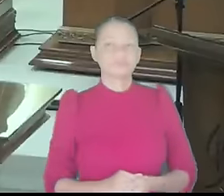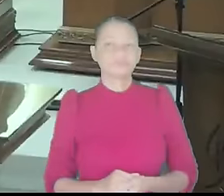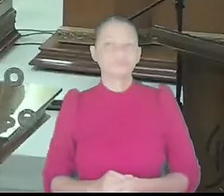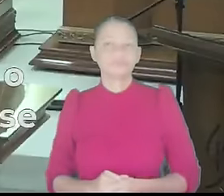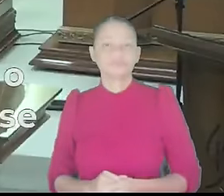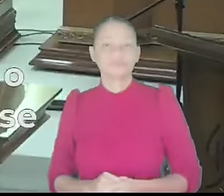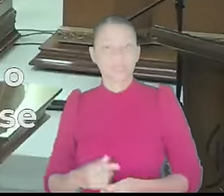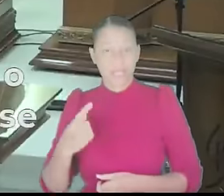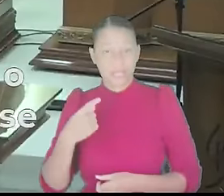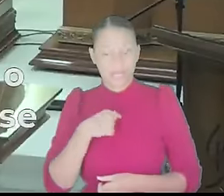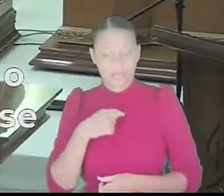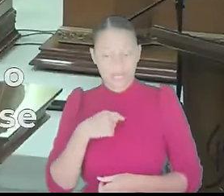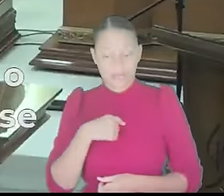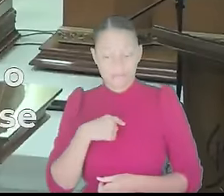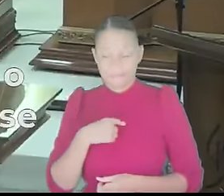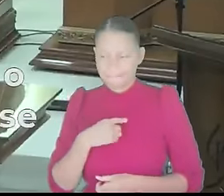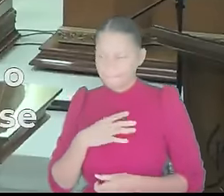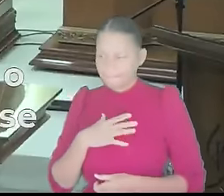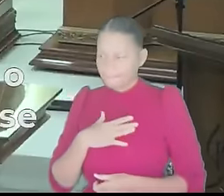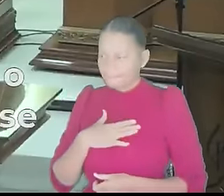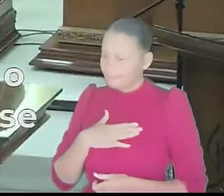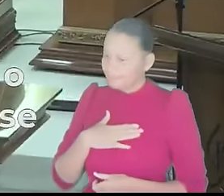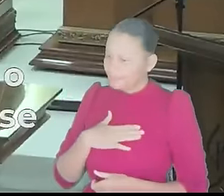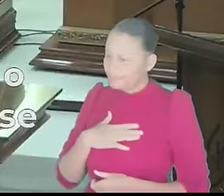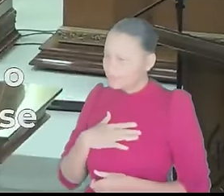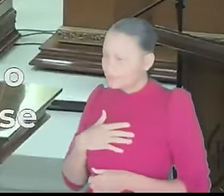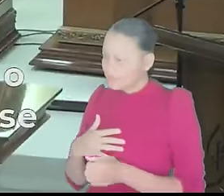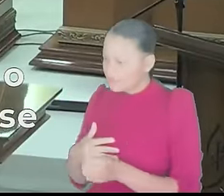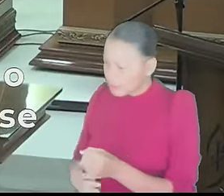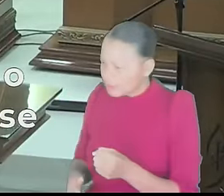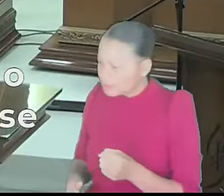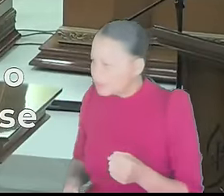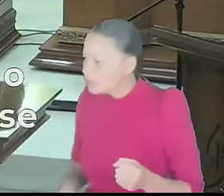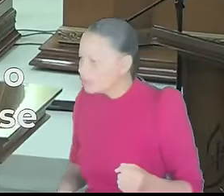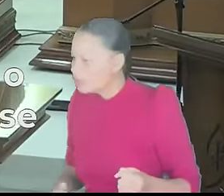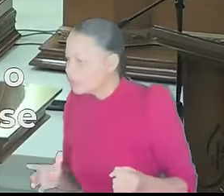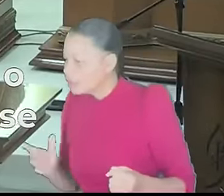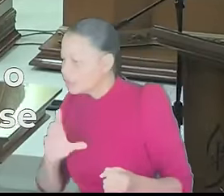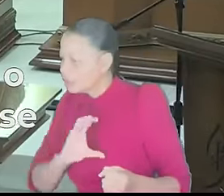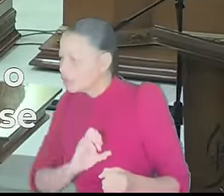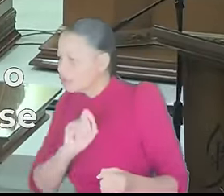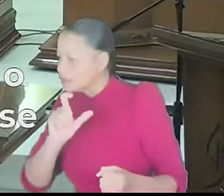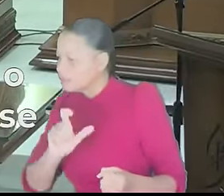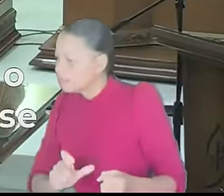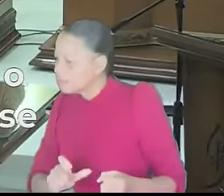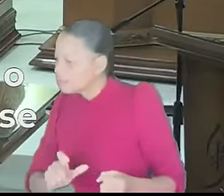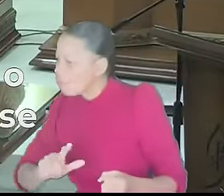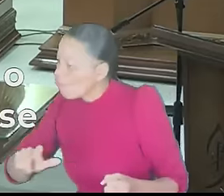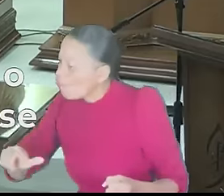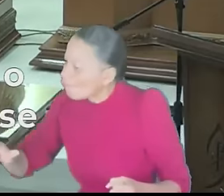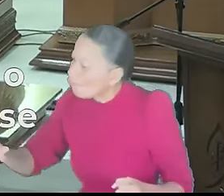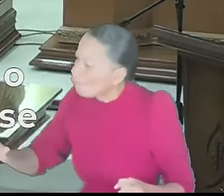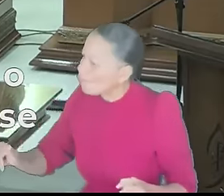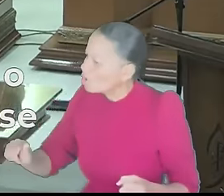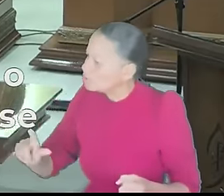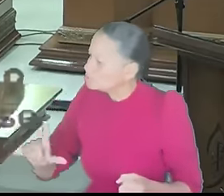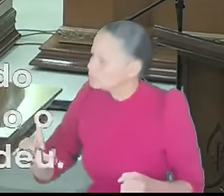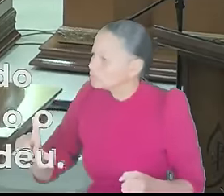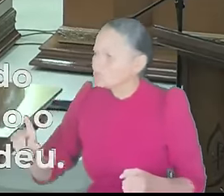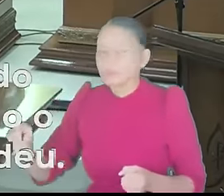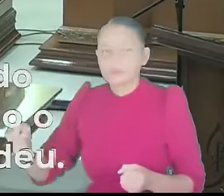Eu abri o meu amado, mas já o meu amado se tinha retirado e se tinha